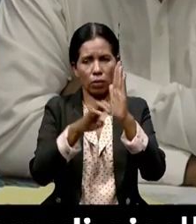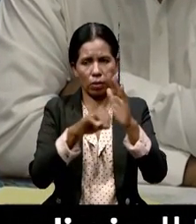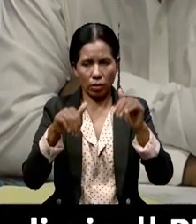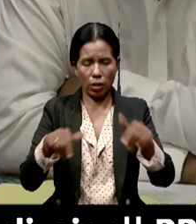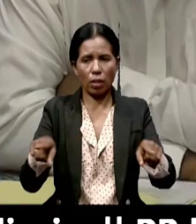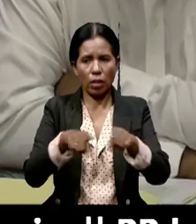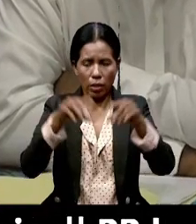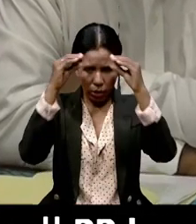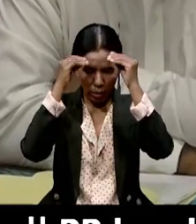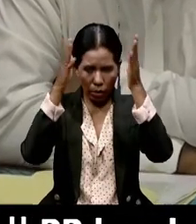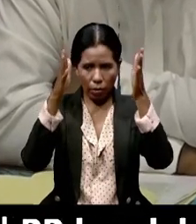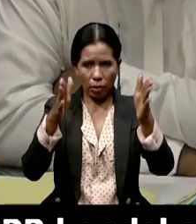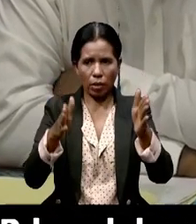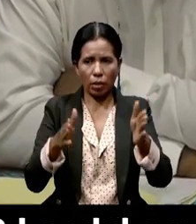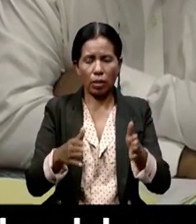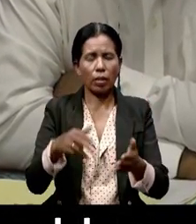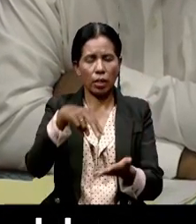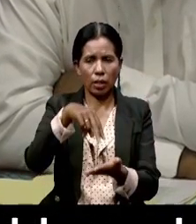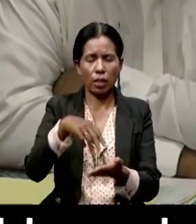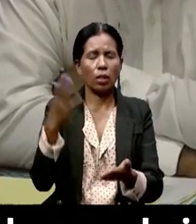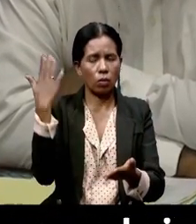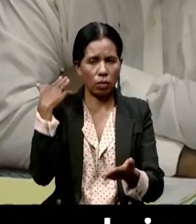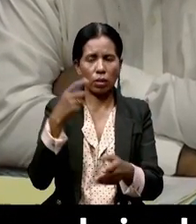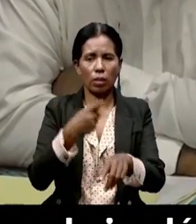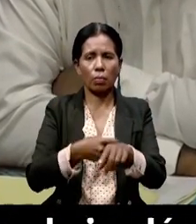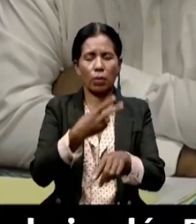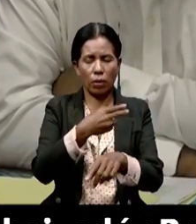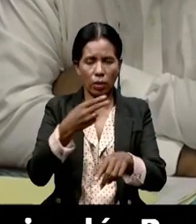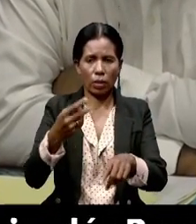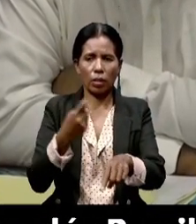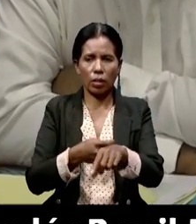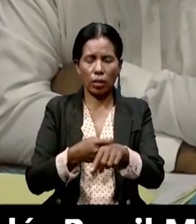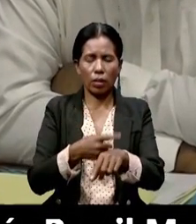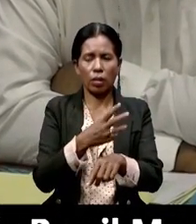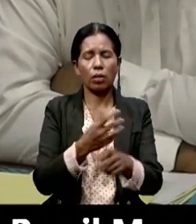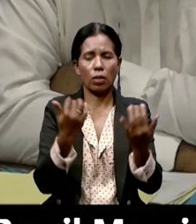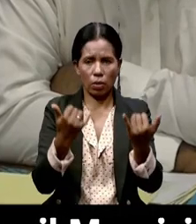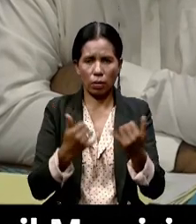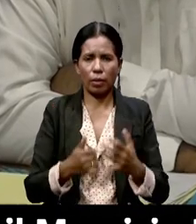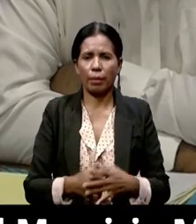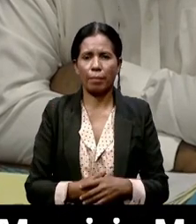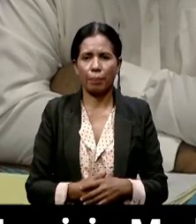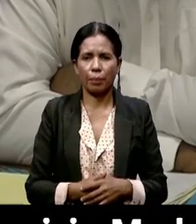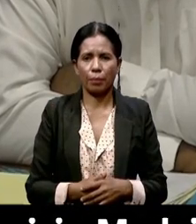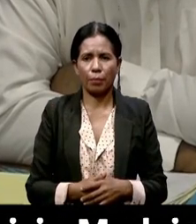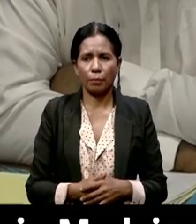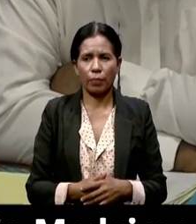istri ini existi kira saya Indonesia tip ukupasa Indonesia tau me agora ini